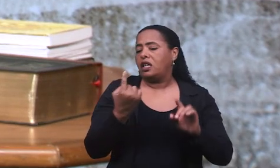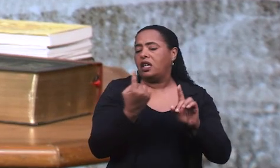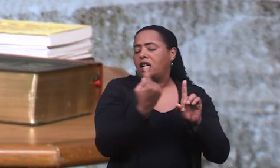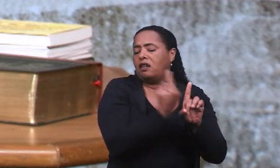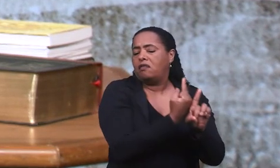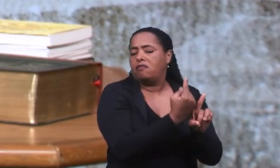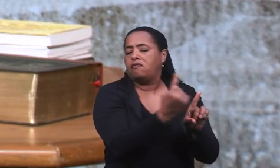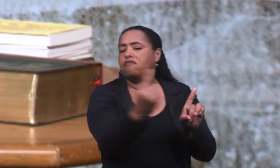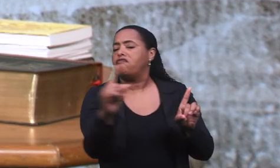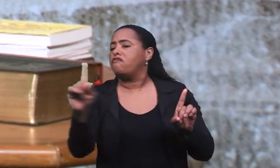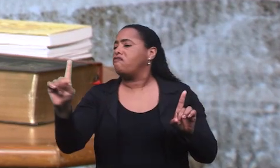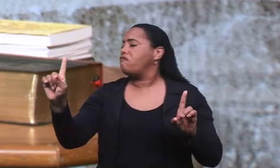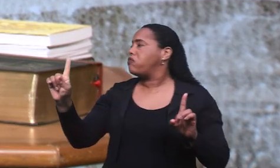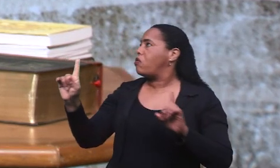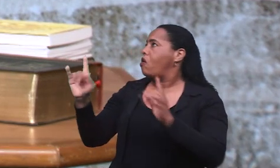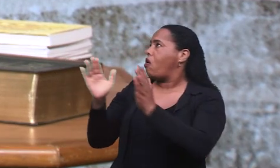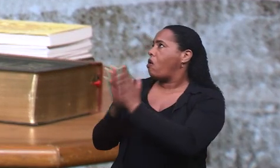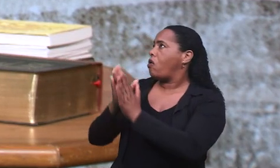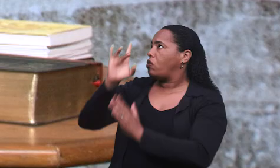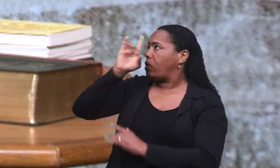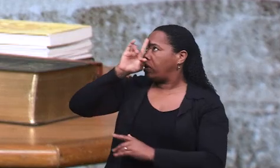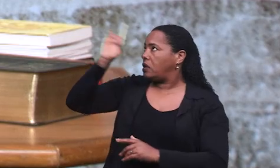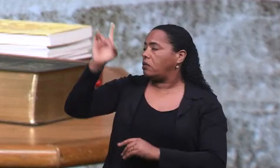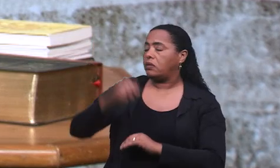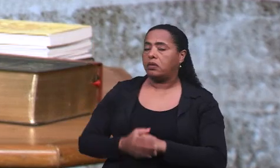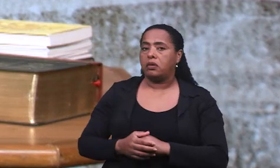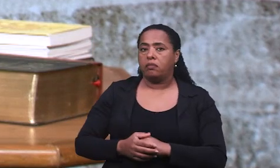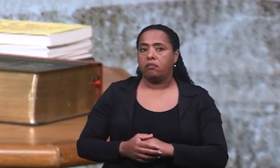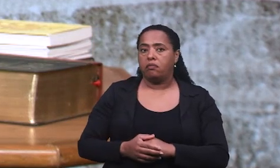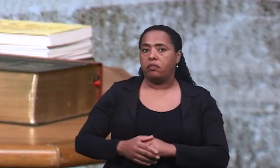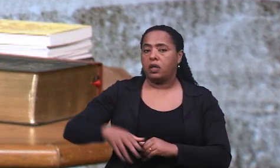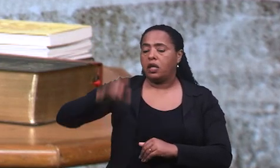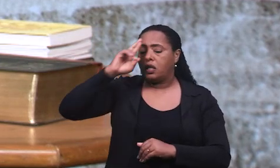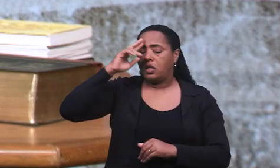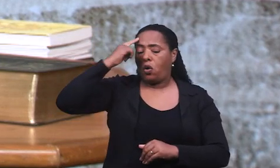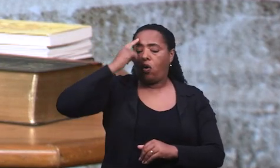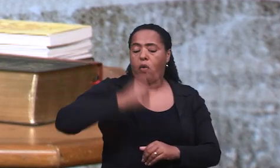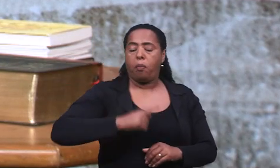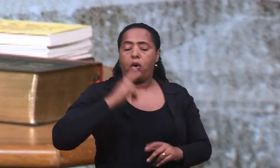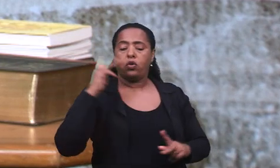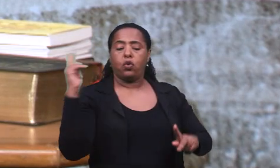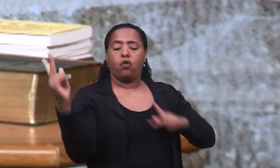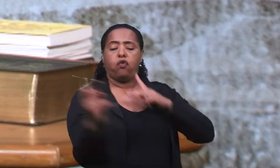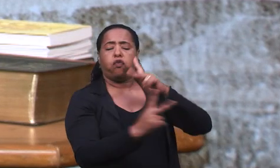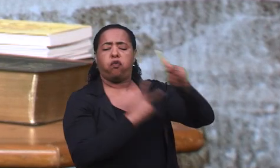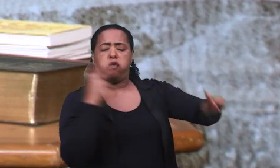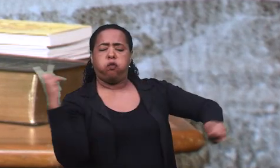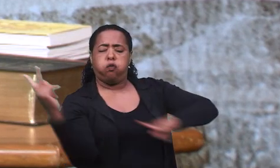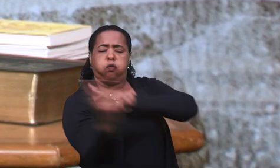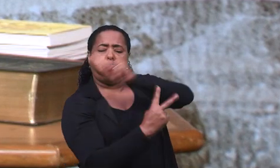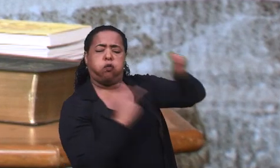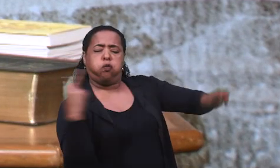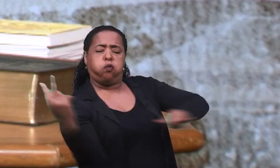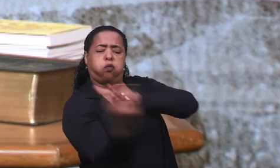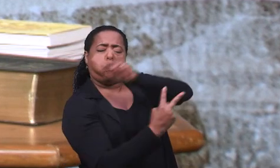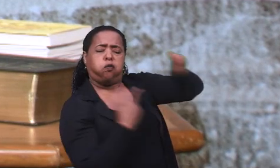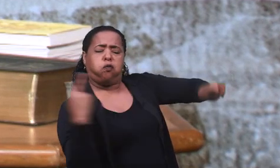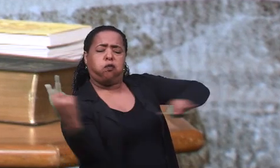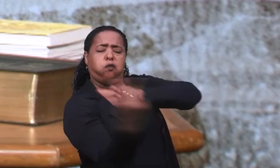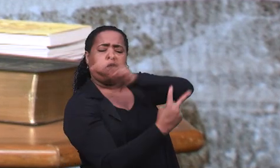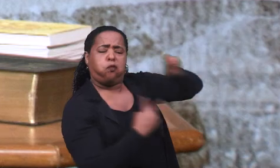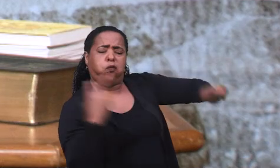ao Senhor. Então, o Senhor trouxe um vento ocidental fortíssimo, o